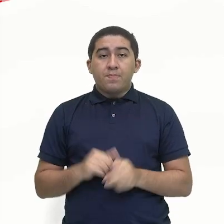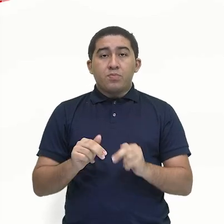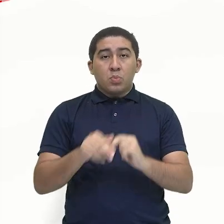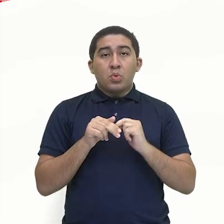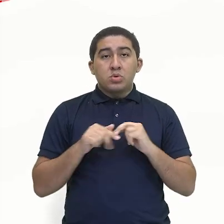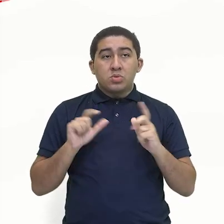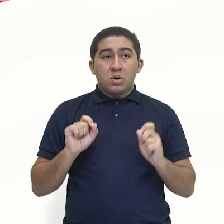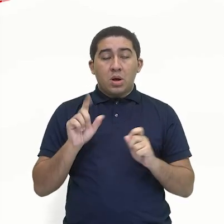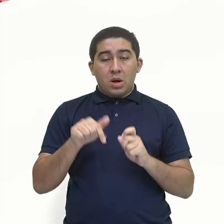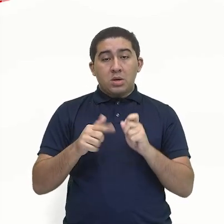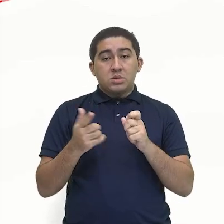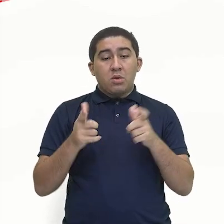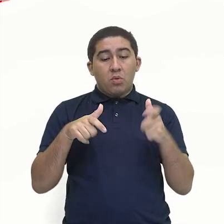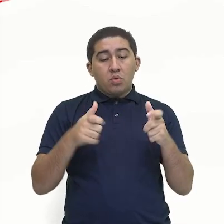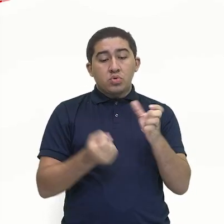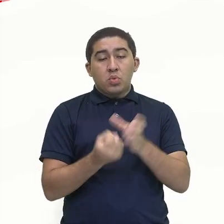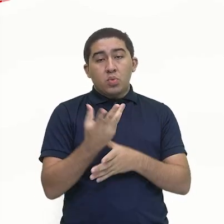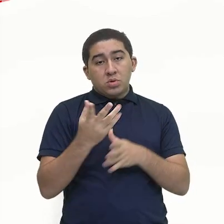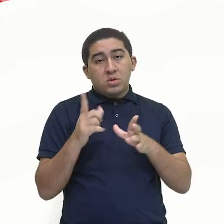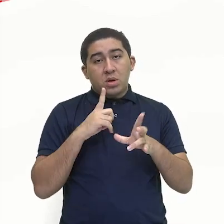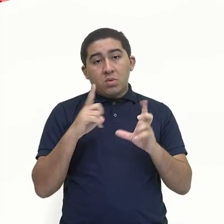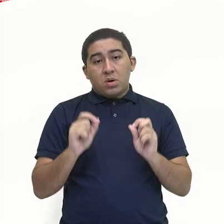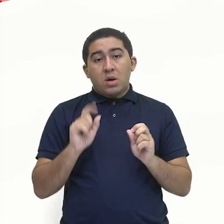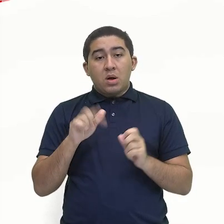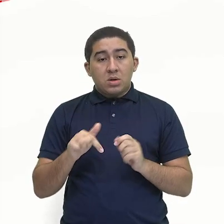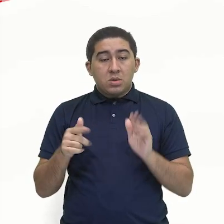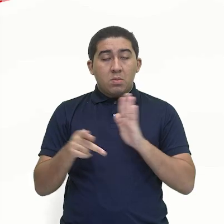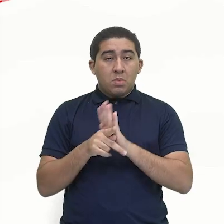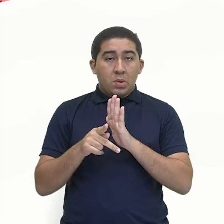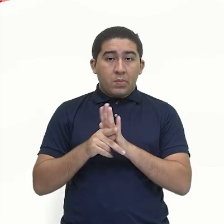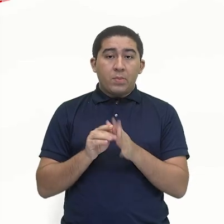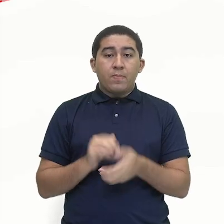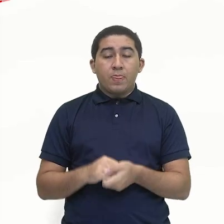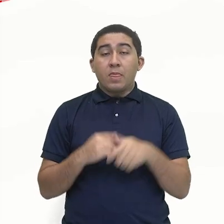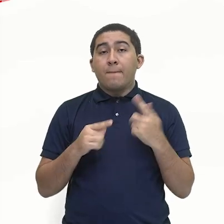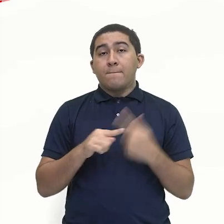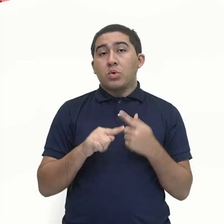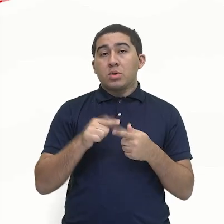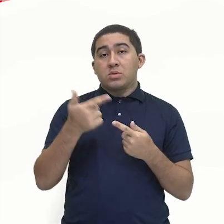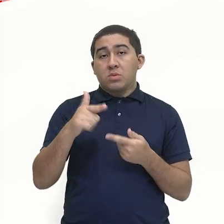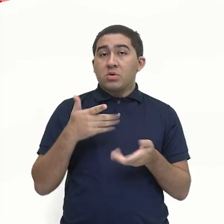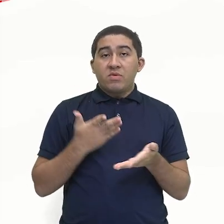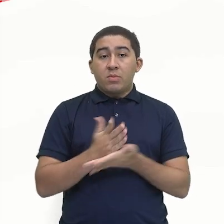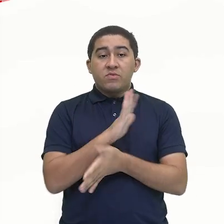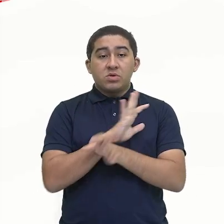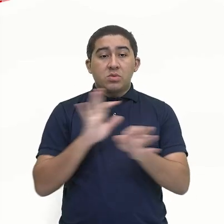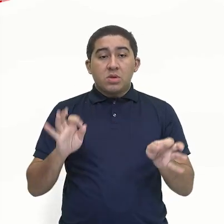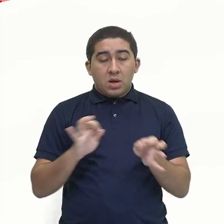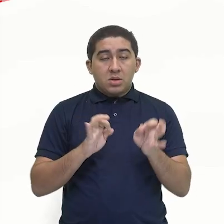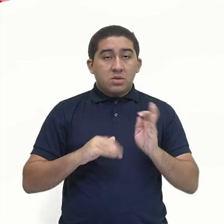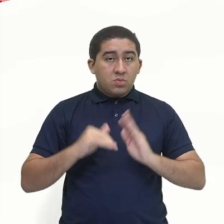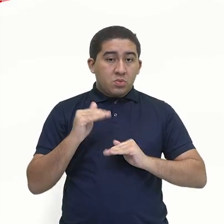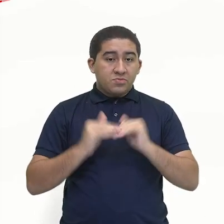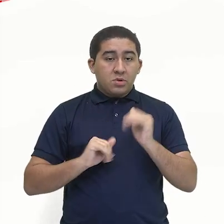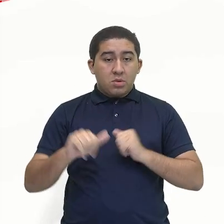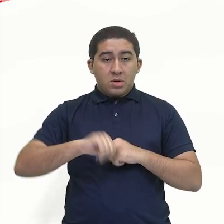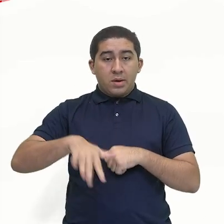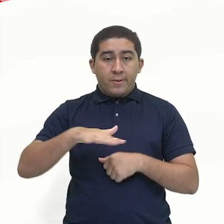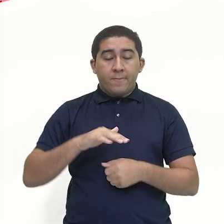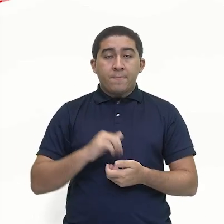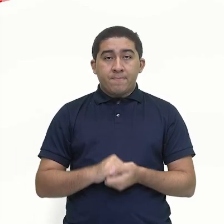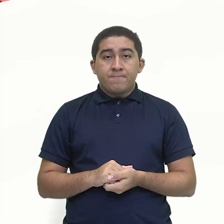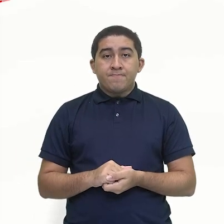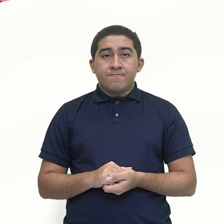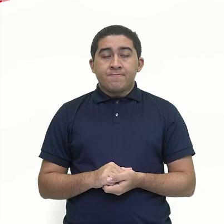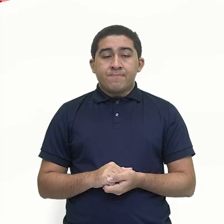caso aqui, essa fonte tem essa lacuna, porque ela não passou pela aprovação dos pares, tá bom?